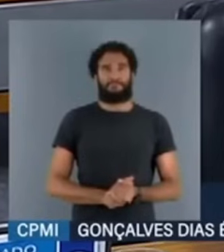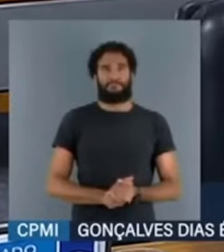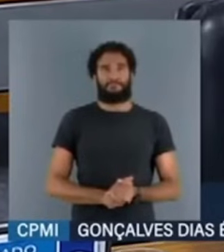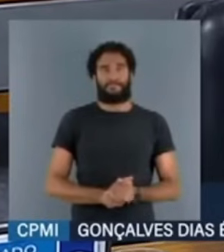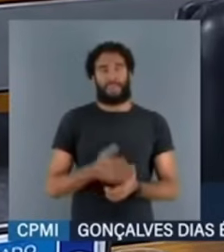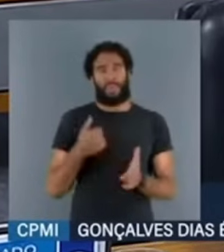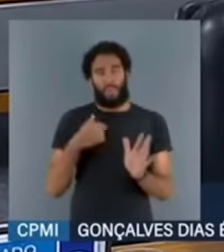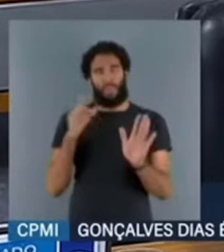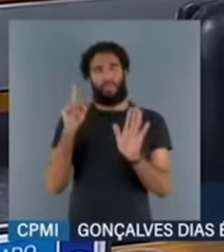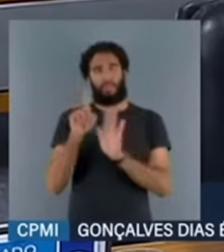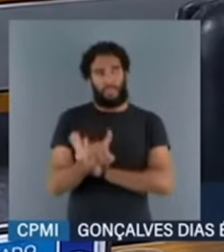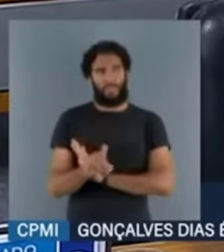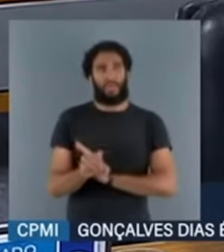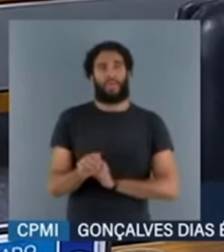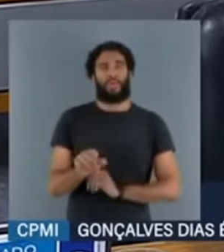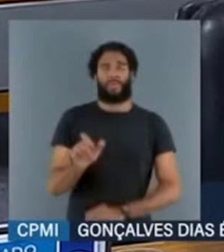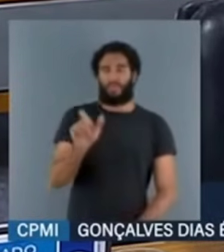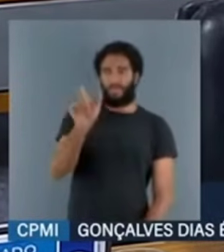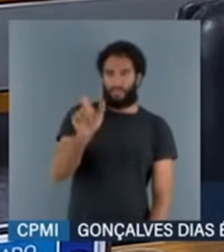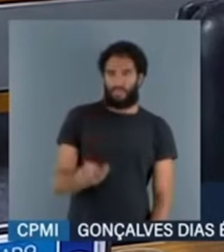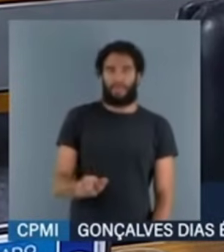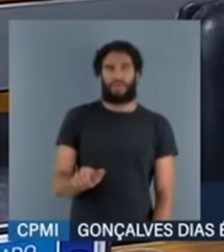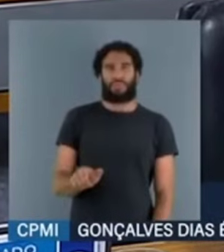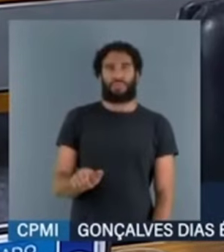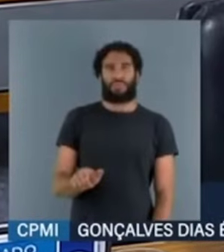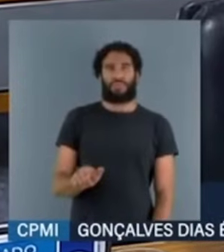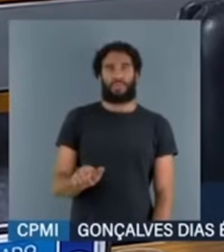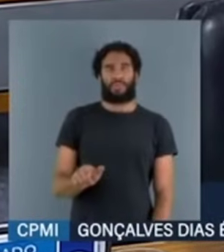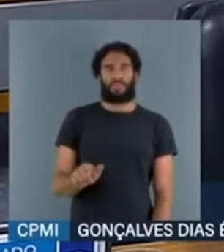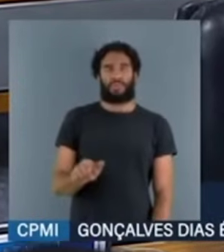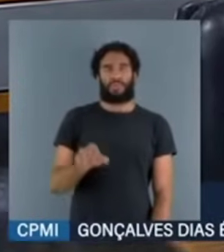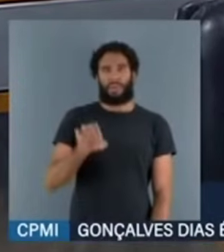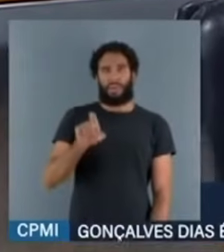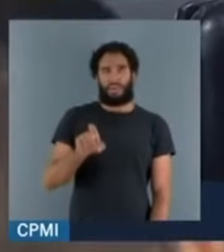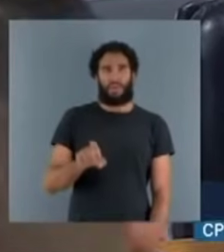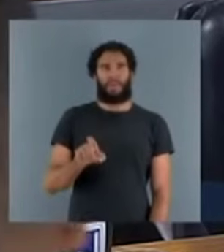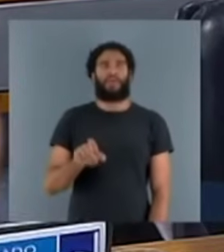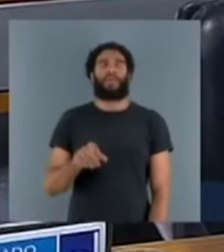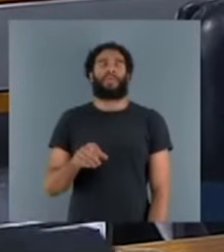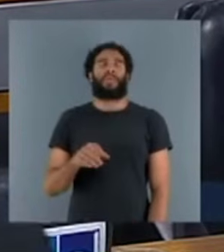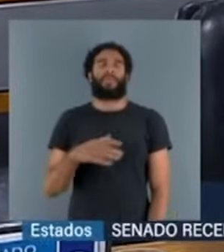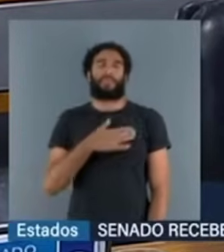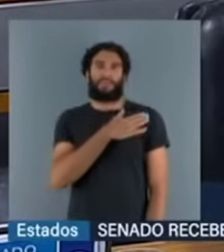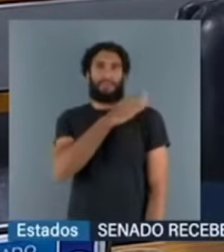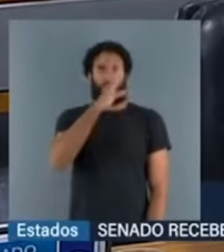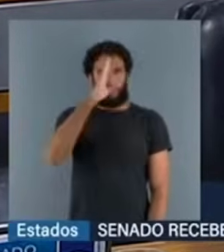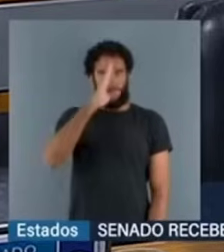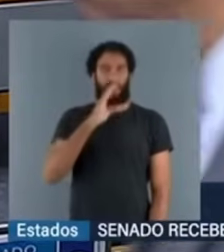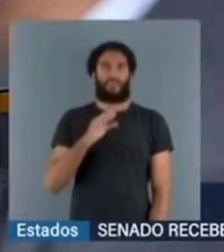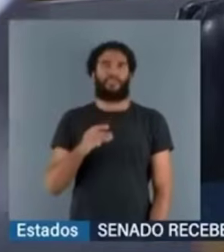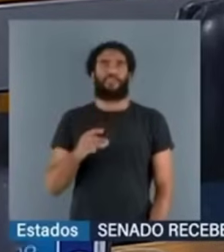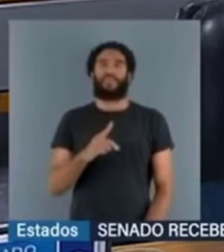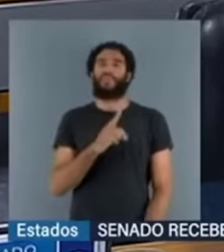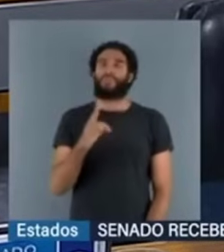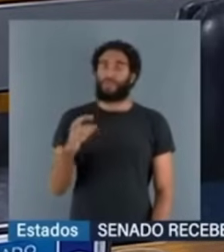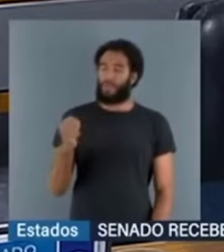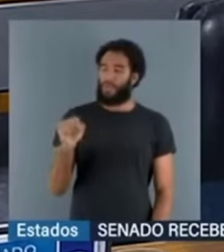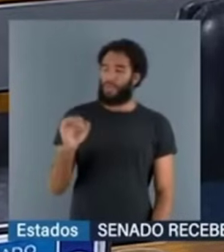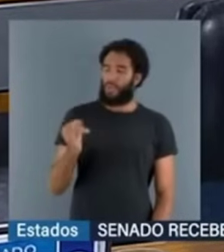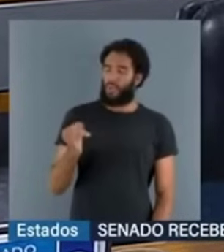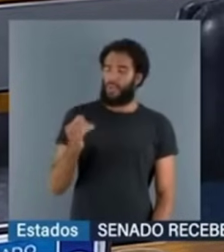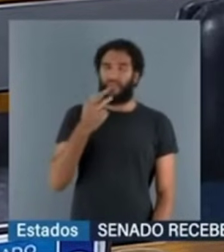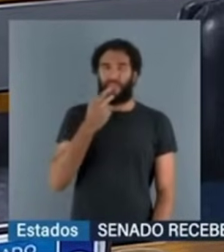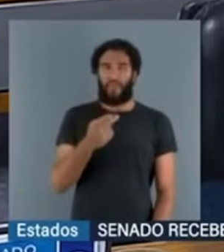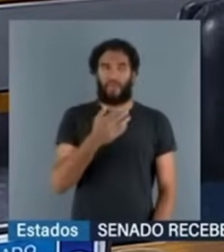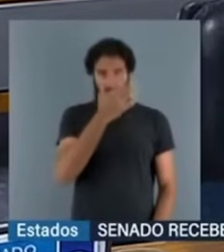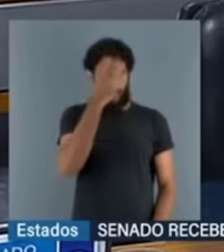pergunto ao ex-comandante, no dia 8 de manhã, houve uma confirmação de que os manifestantes